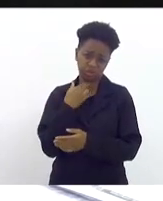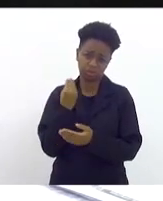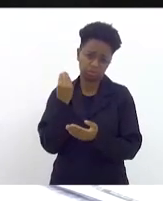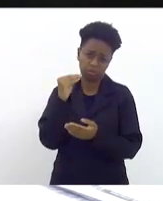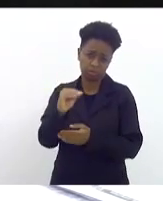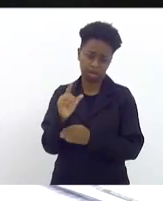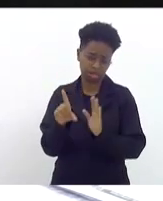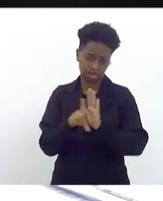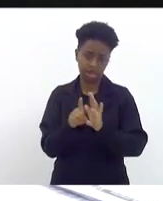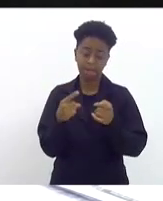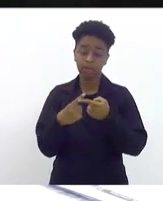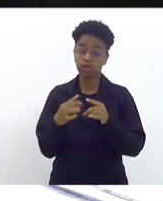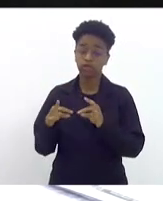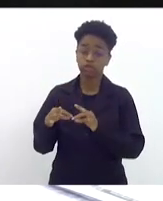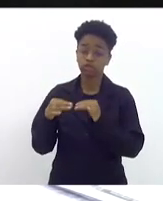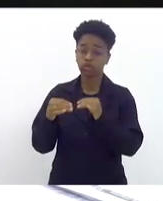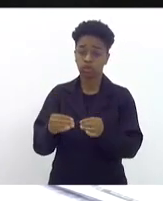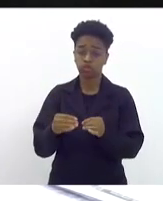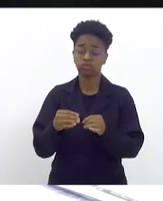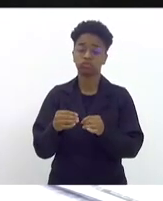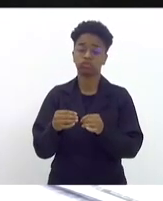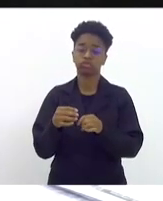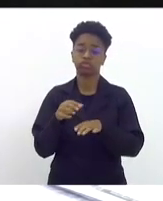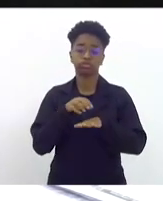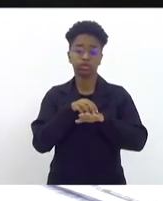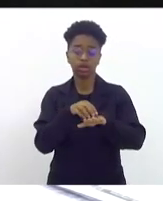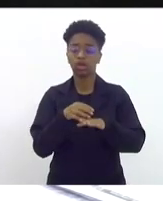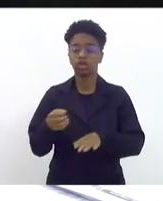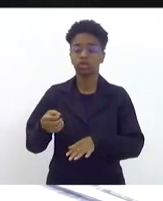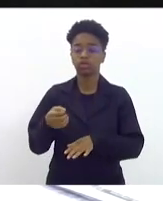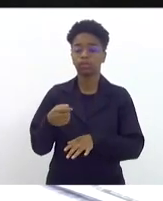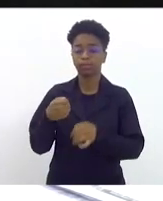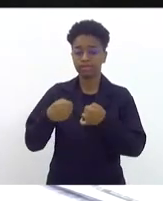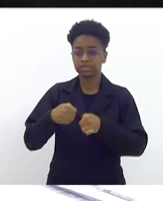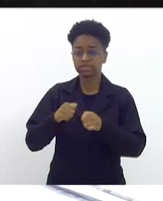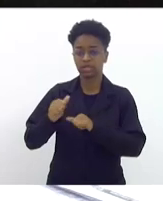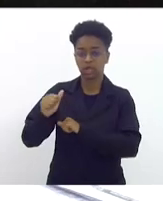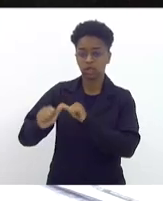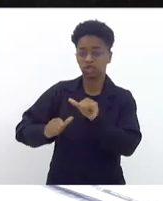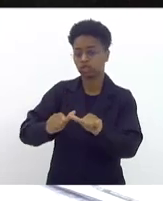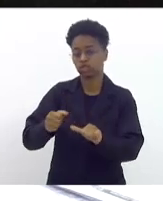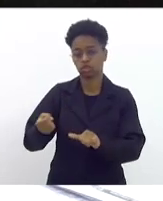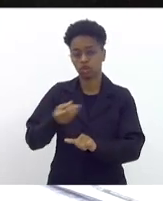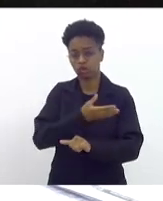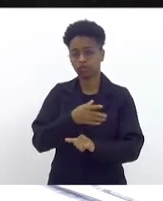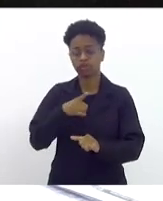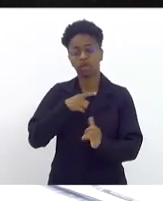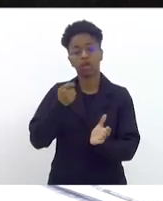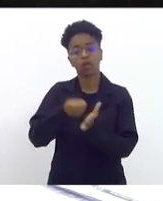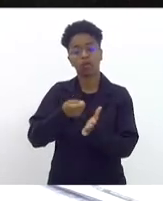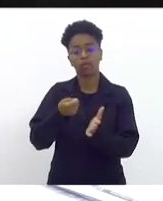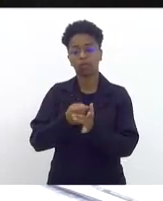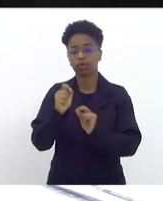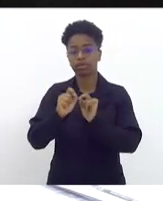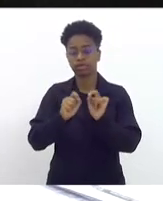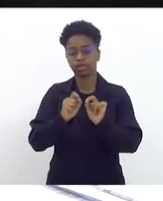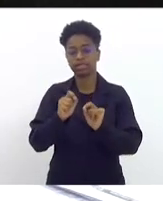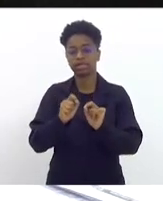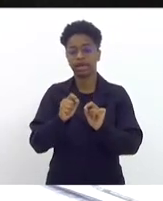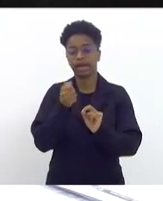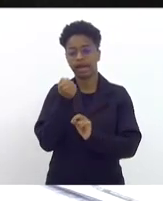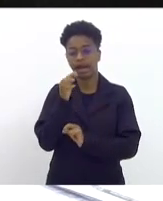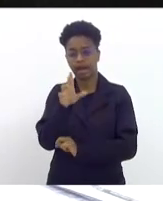todos os veículos que passaram a fazer parte da frota Renovada deverão ter Obrigatoriamente sistema de